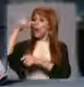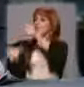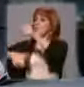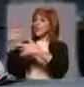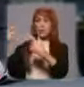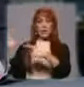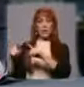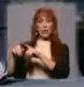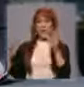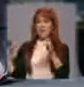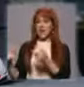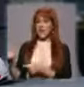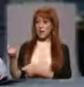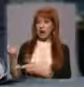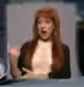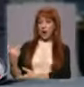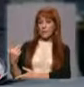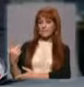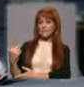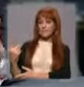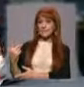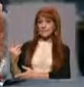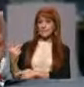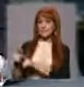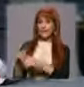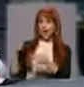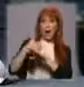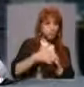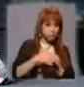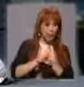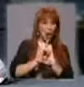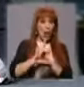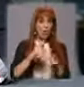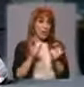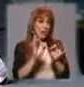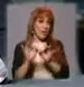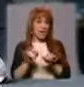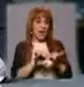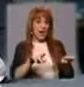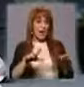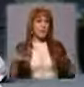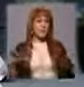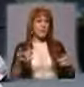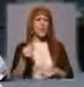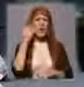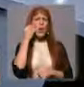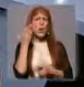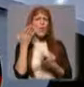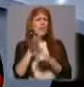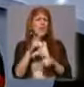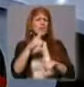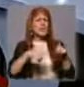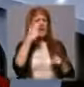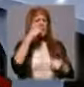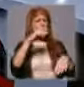que têm menos recursos em ter acesso àquilo que são os tratamentos de cancro também. Por exemplo, como é que se justifica que metade dos doentes